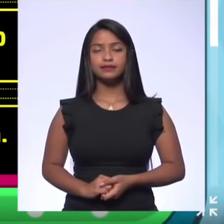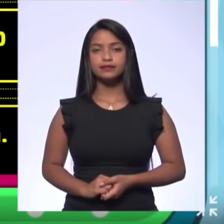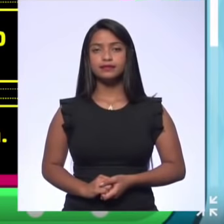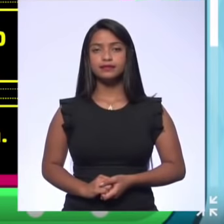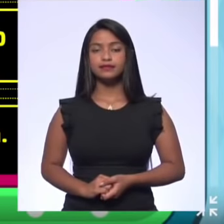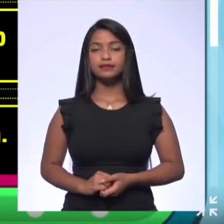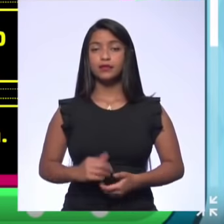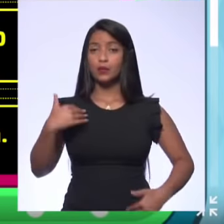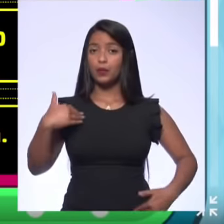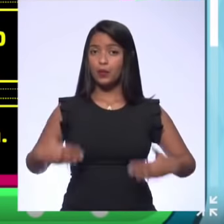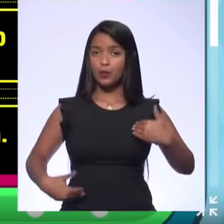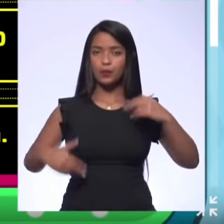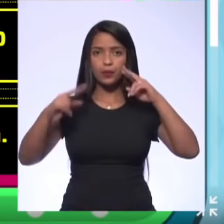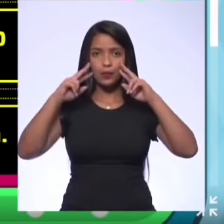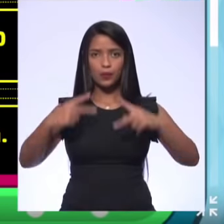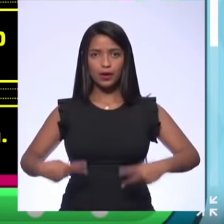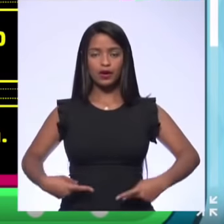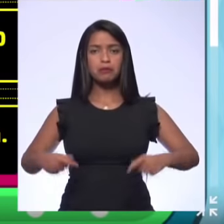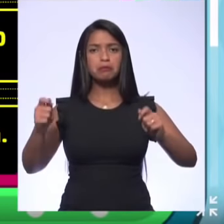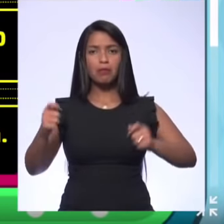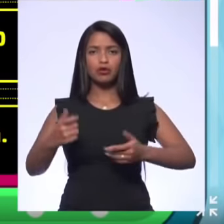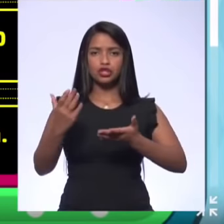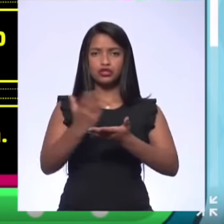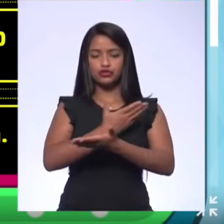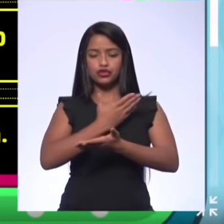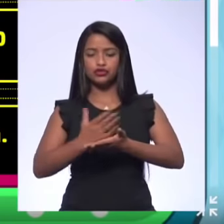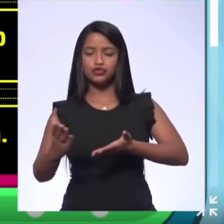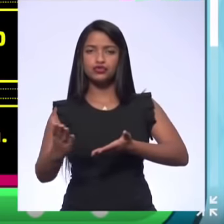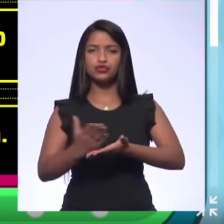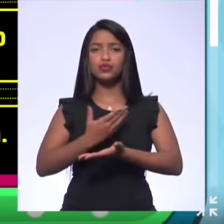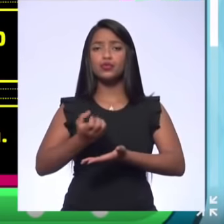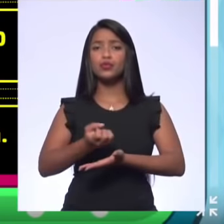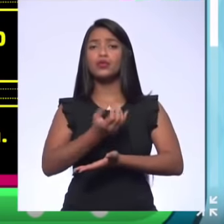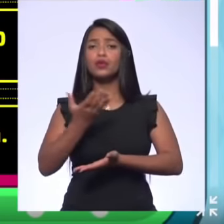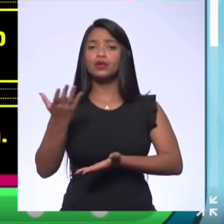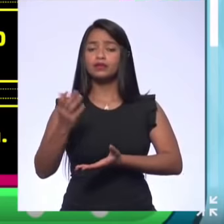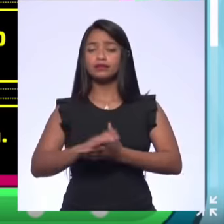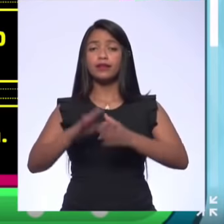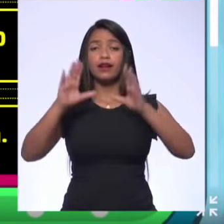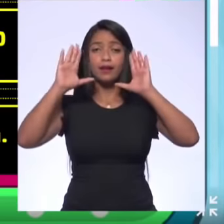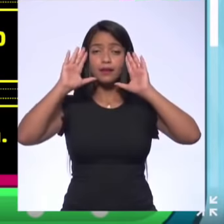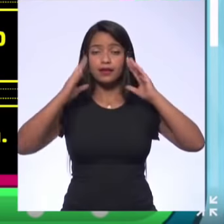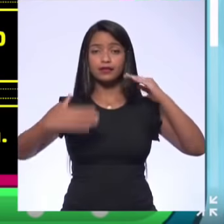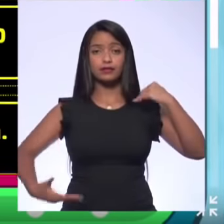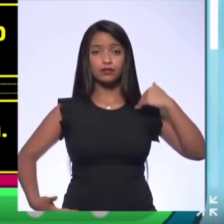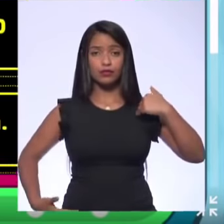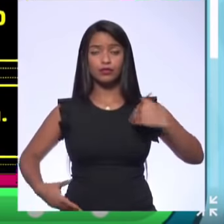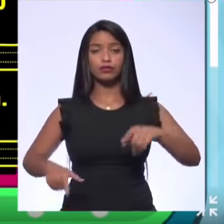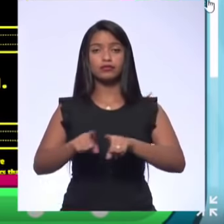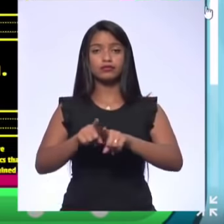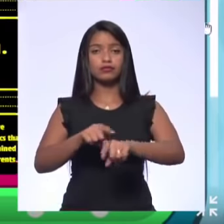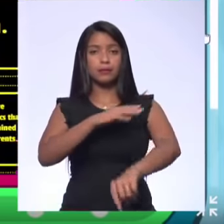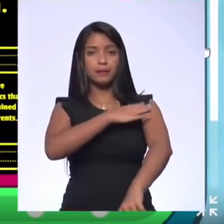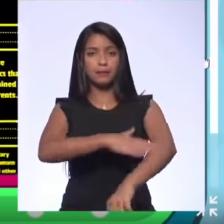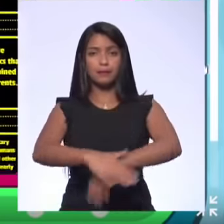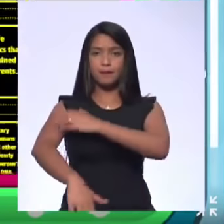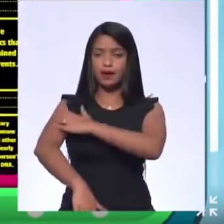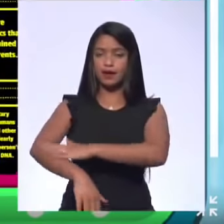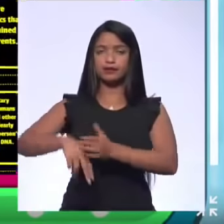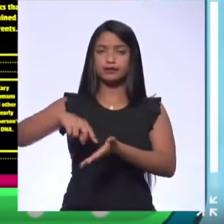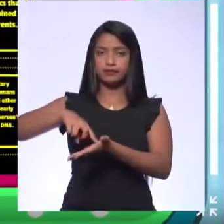divided? Quantas partes pode o corpo humano ser dividido? Head, trunk and limbs. Cabeça, tronco e membros.